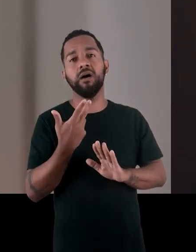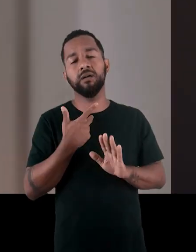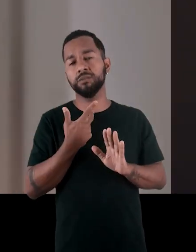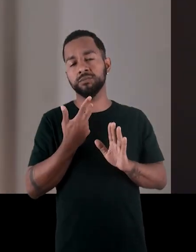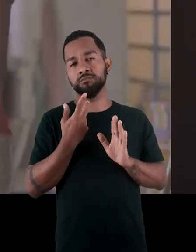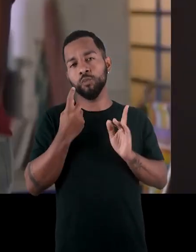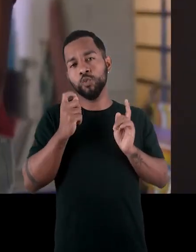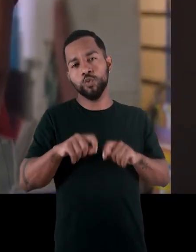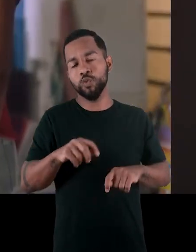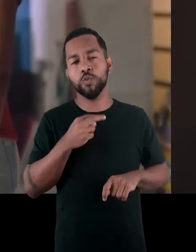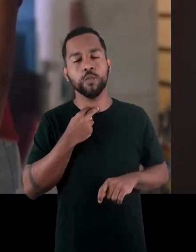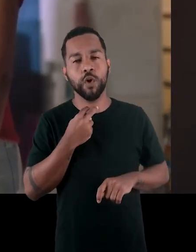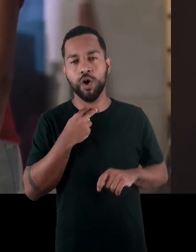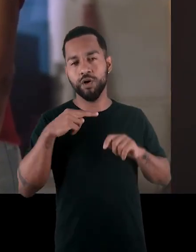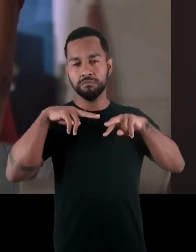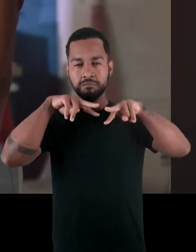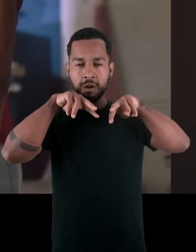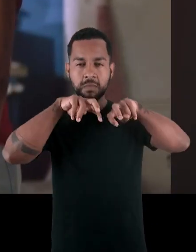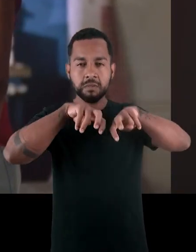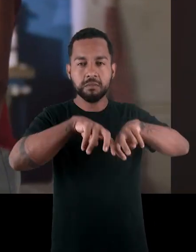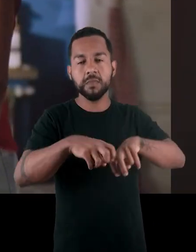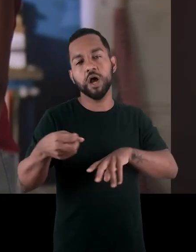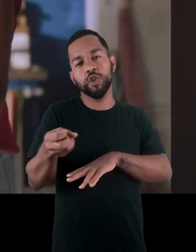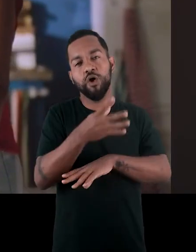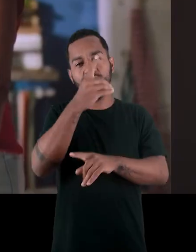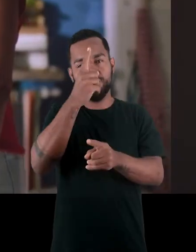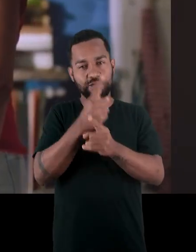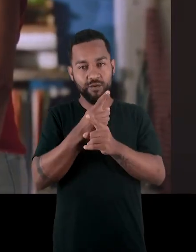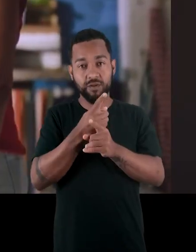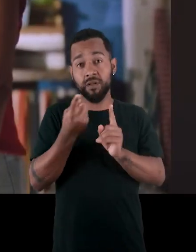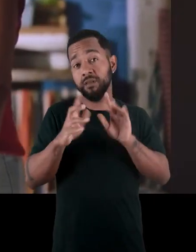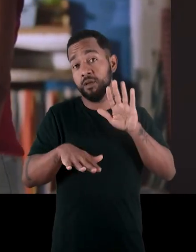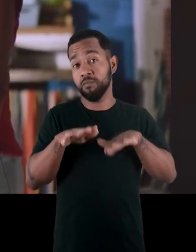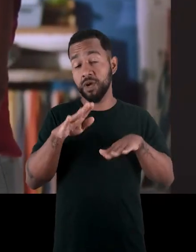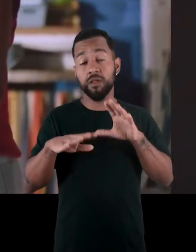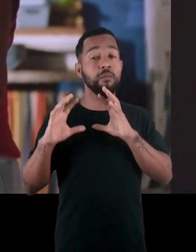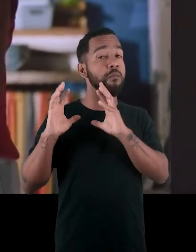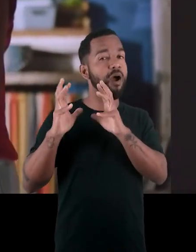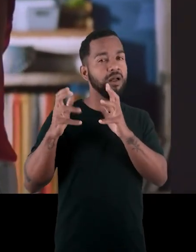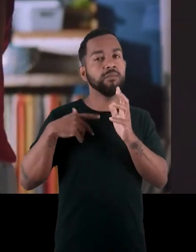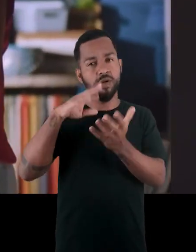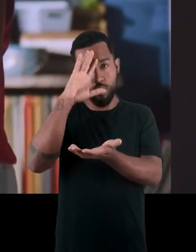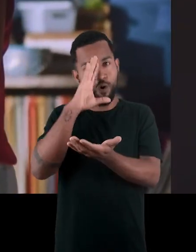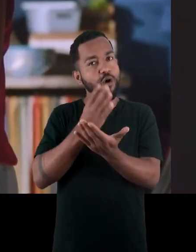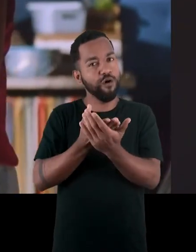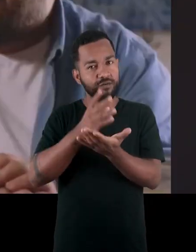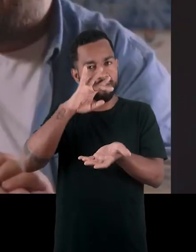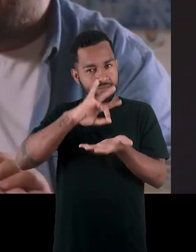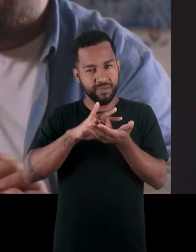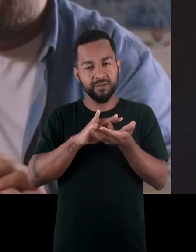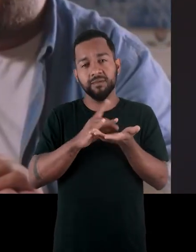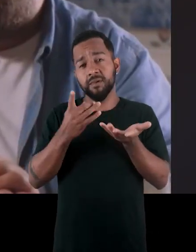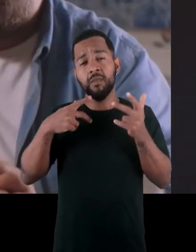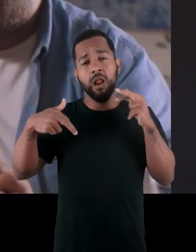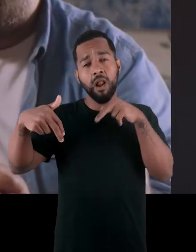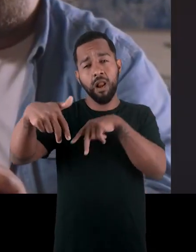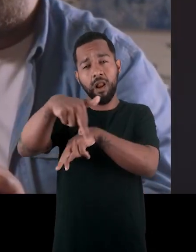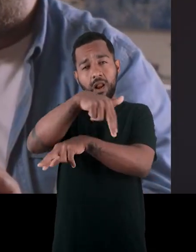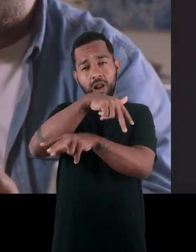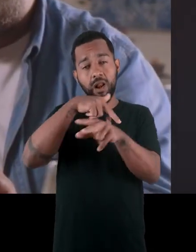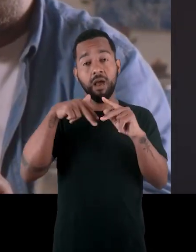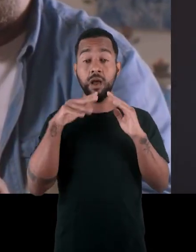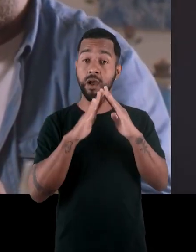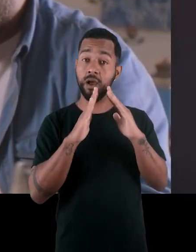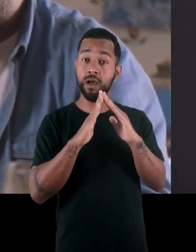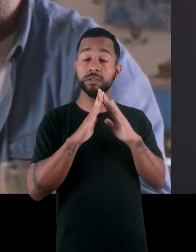explorar novas descobertas? Mãe encara uma Quantas garota que vezes segura evitaram uma que a bola. E a autoconfiança corressem soltas O pela rapaz casa. está com o olhar Quantas perdido.